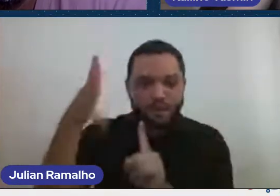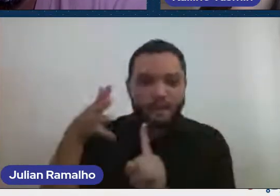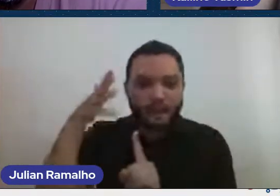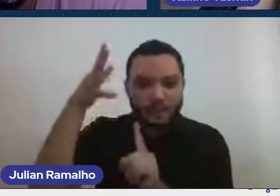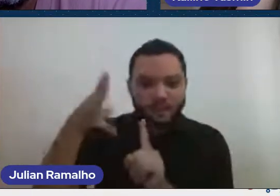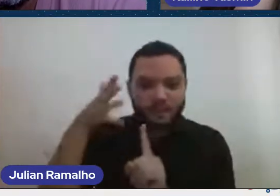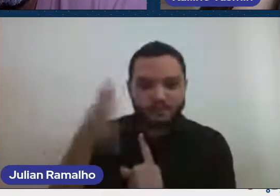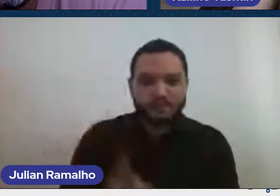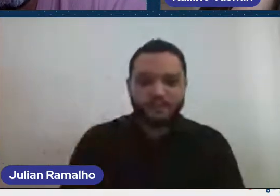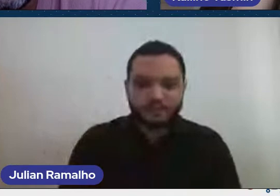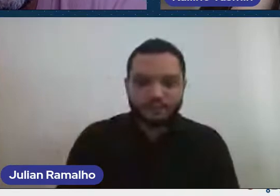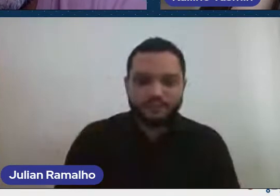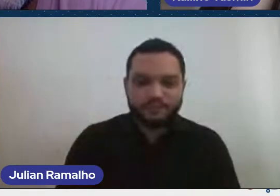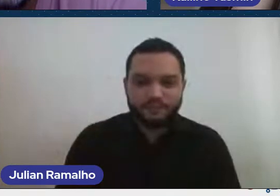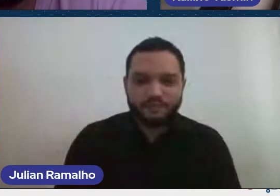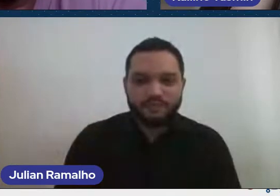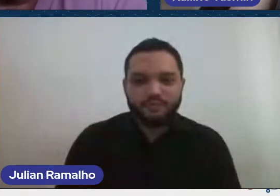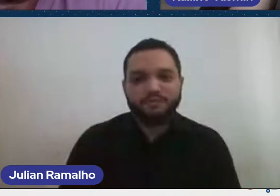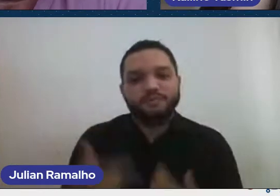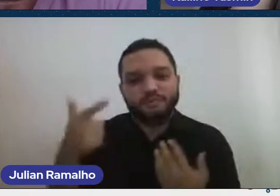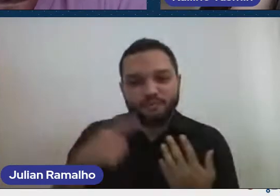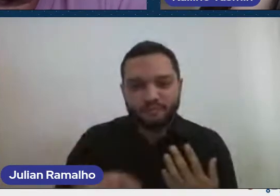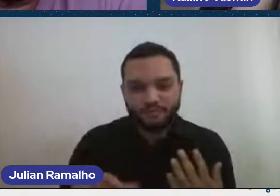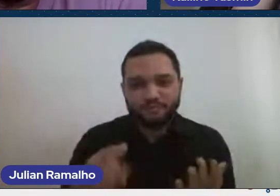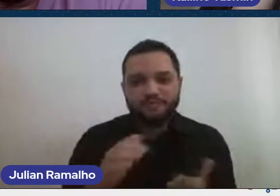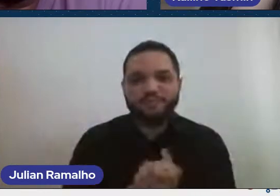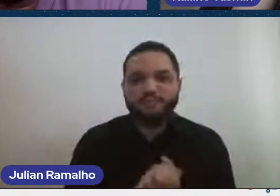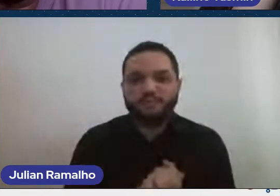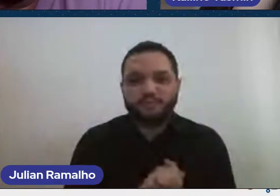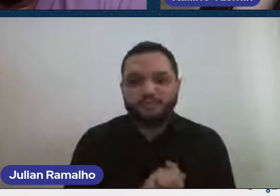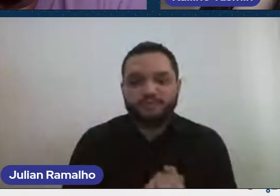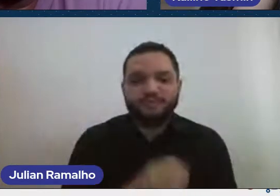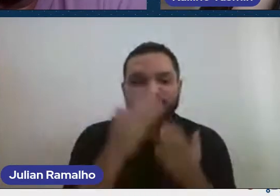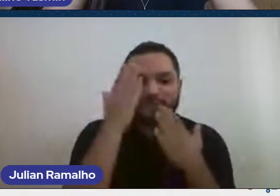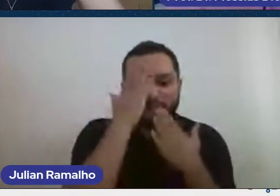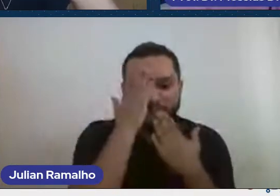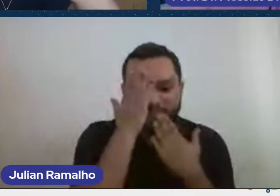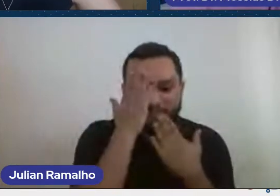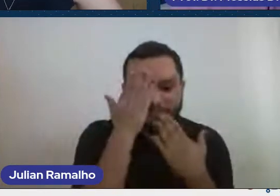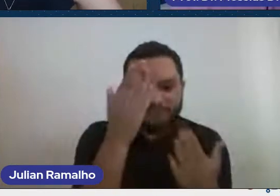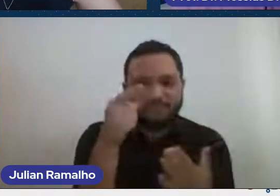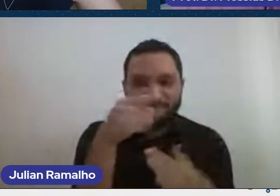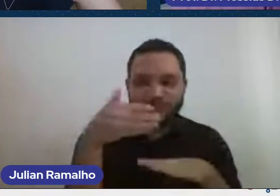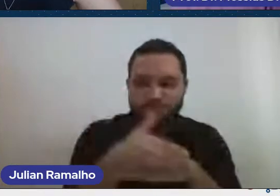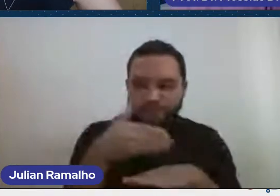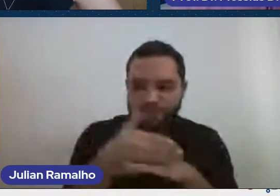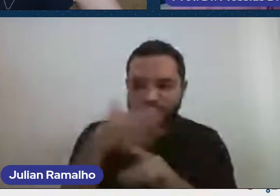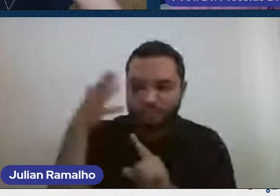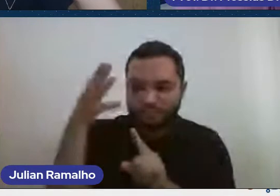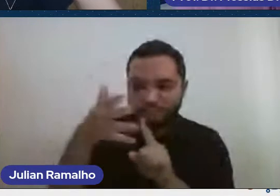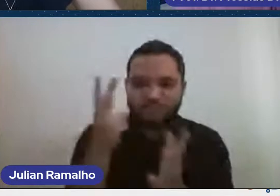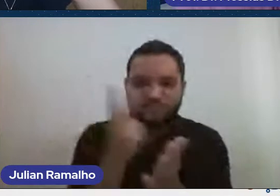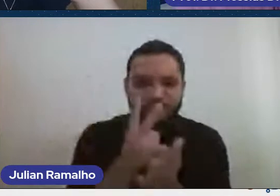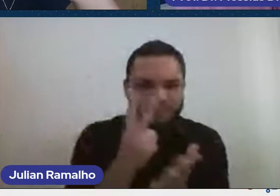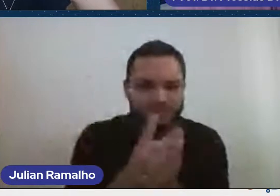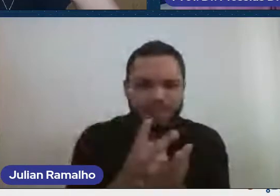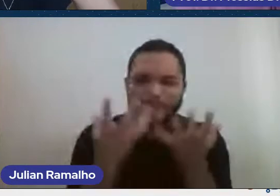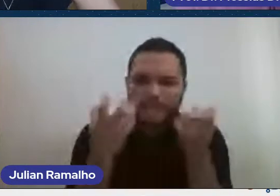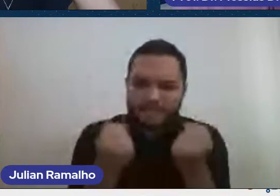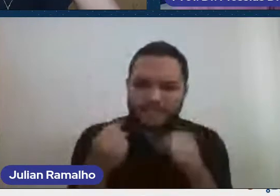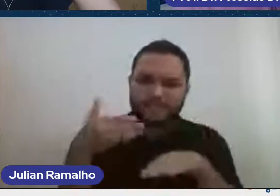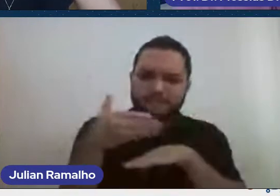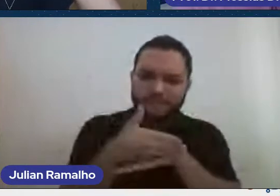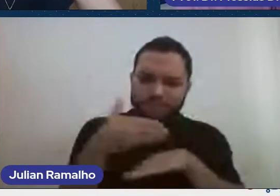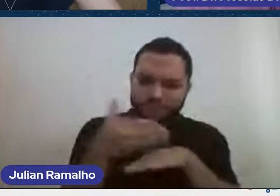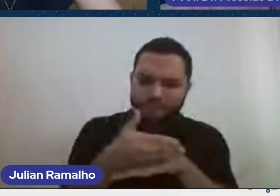E, mais uma vez, vamos agradecê-lo, né, pela sua participação, por ser sempre muito solícito, muito disponível.